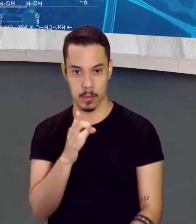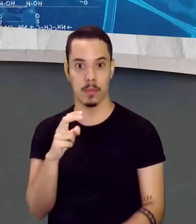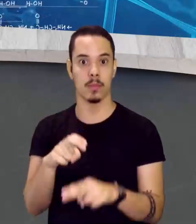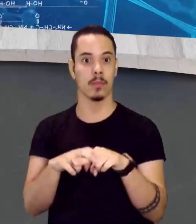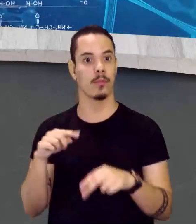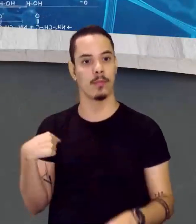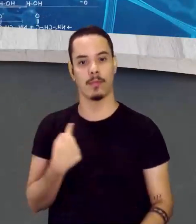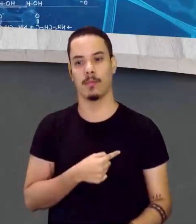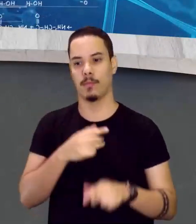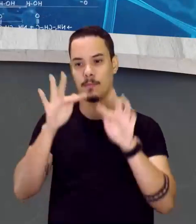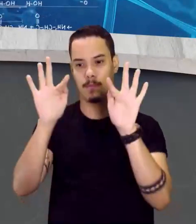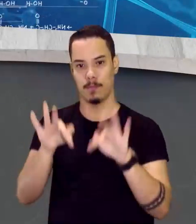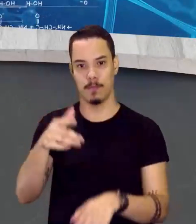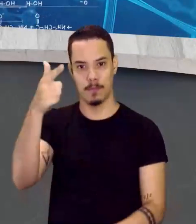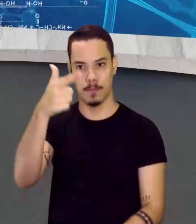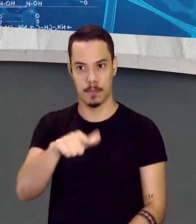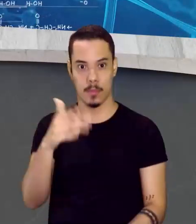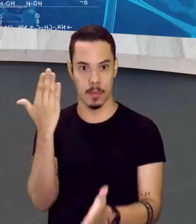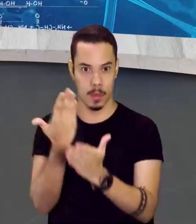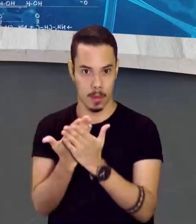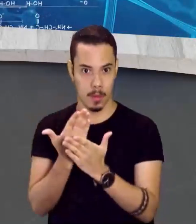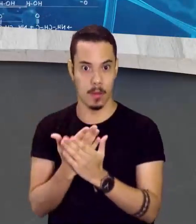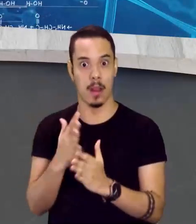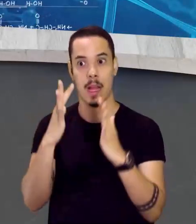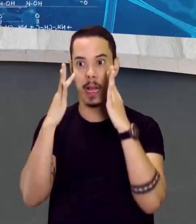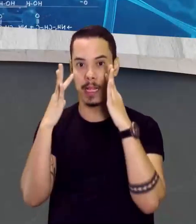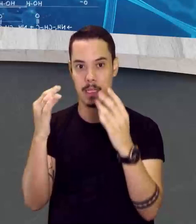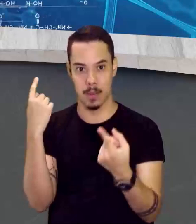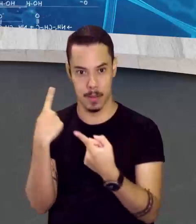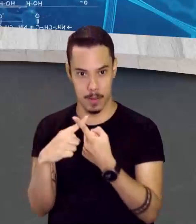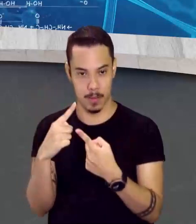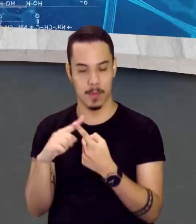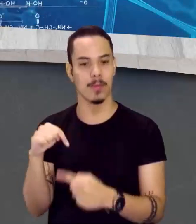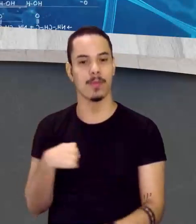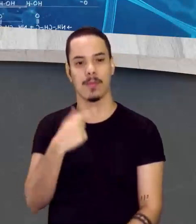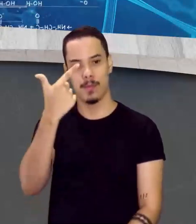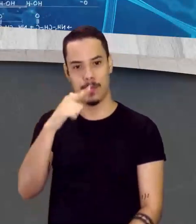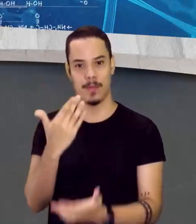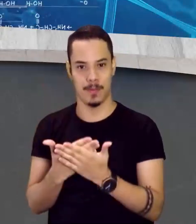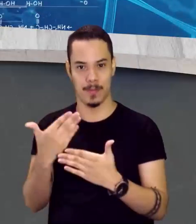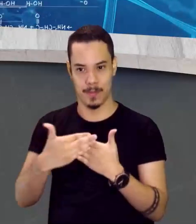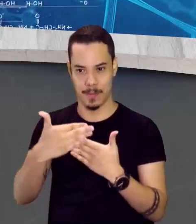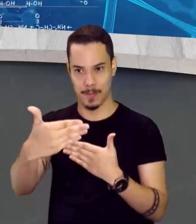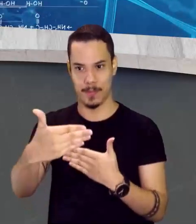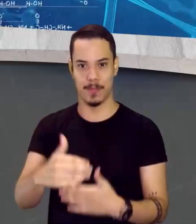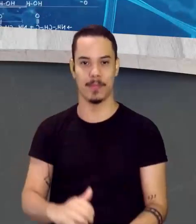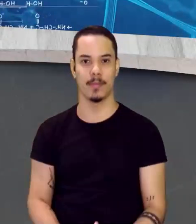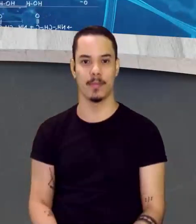gente vai encerrando mais uma aula. E fique de olho, porque nós teremos mais aula para você.